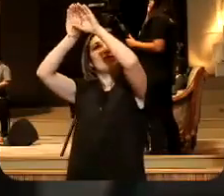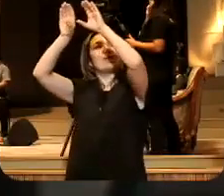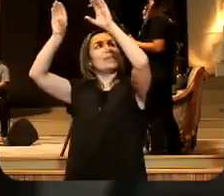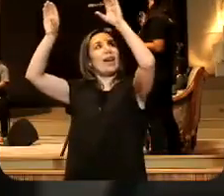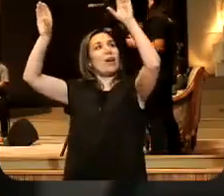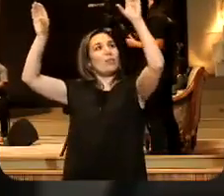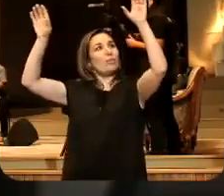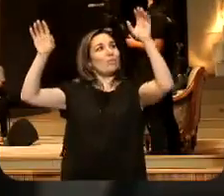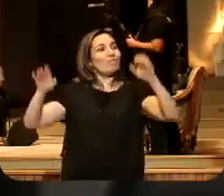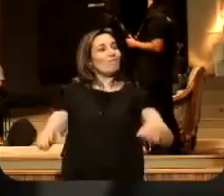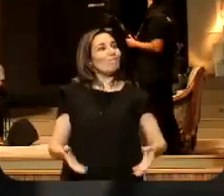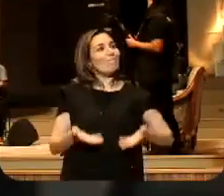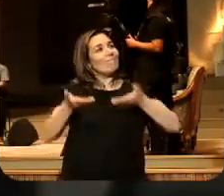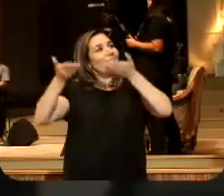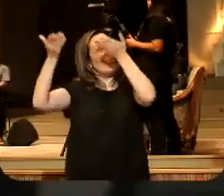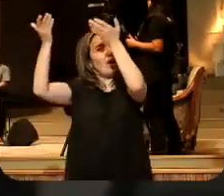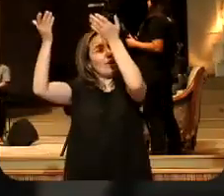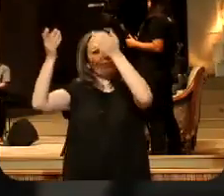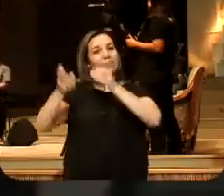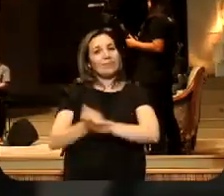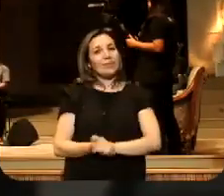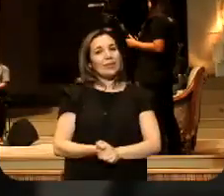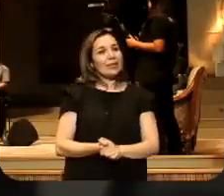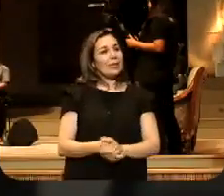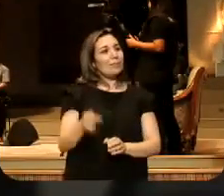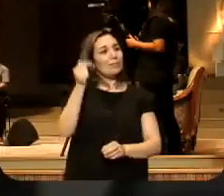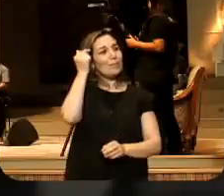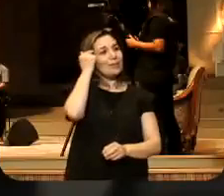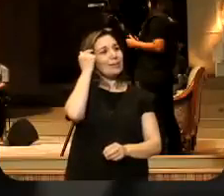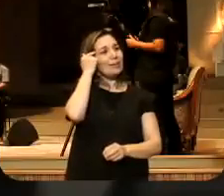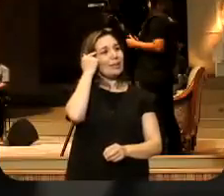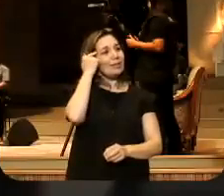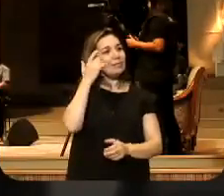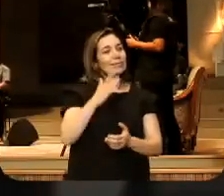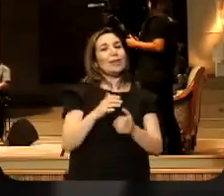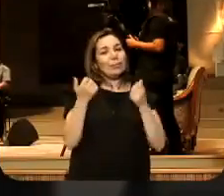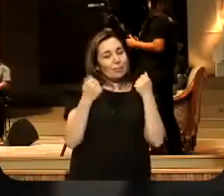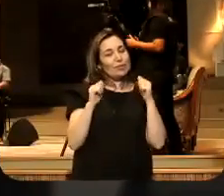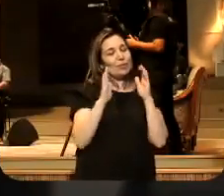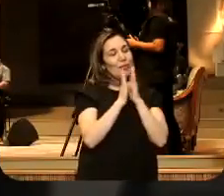uma boa resposta. Coloquei só as minhas mãozinhas orando.